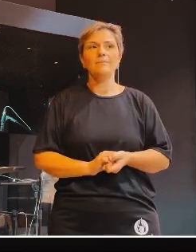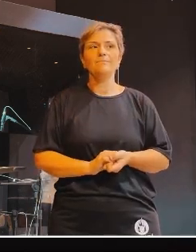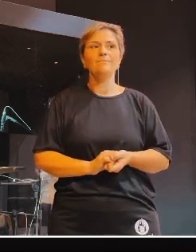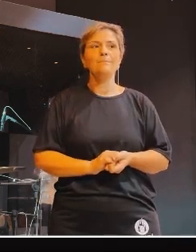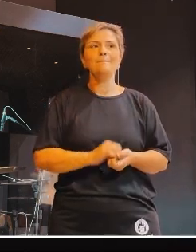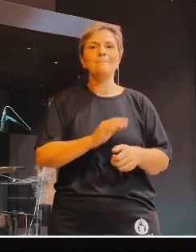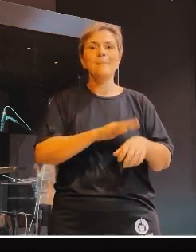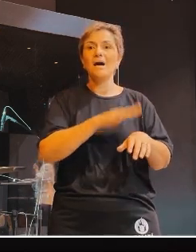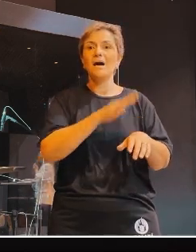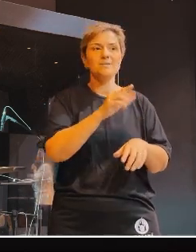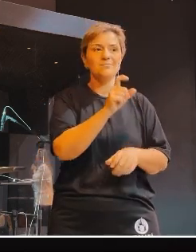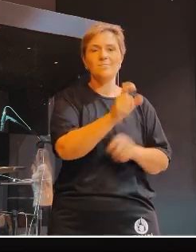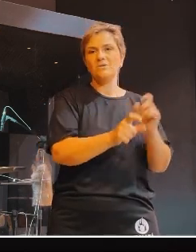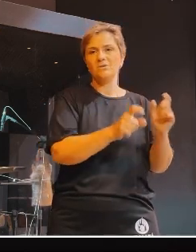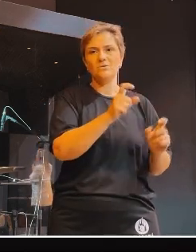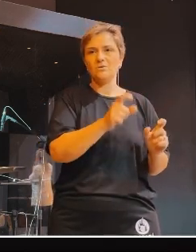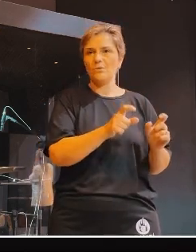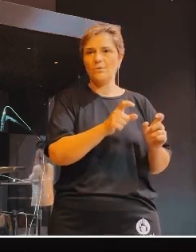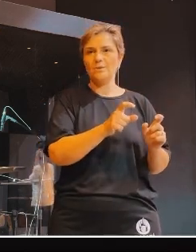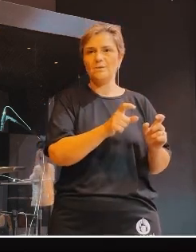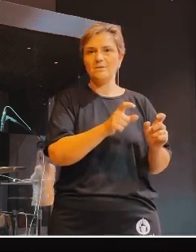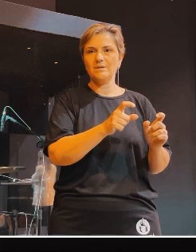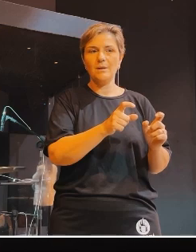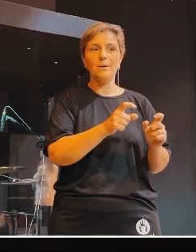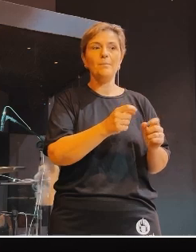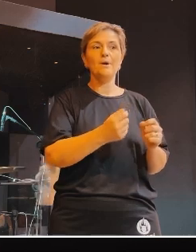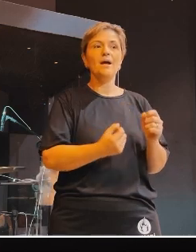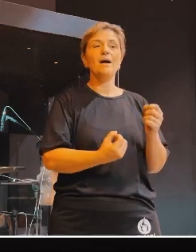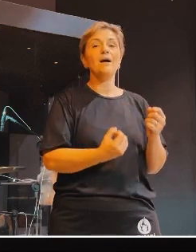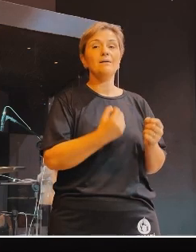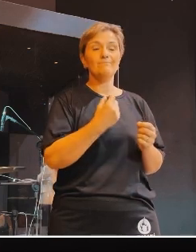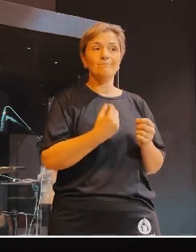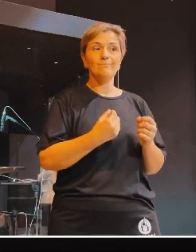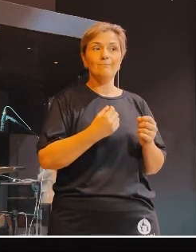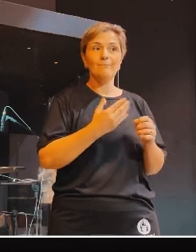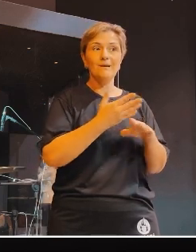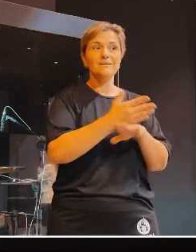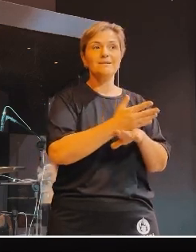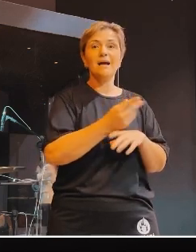pessoas possível para passar a eternidade no inferno com ele.